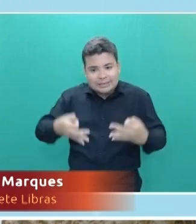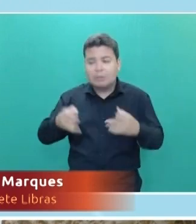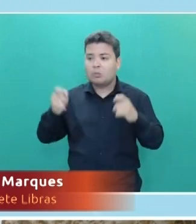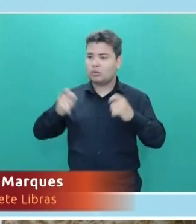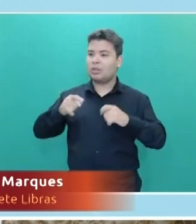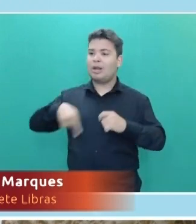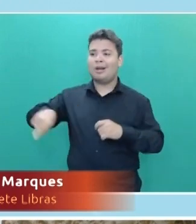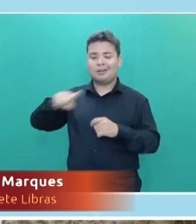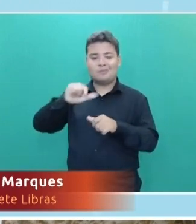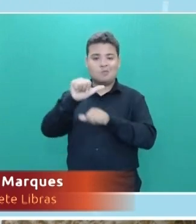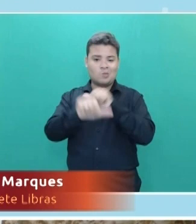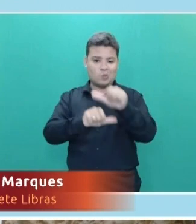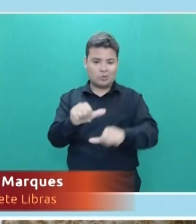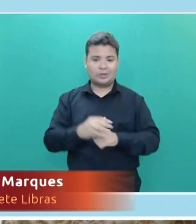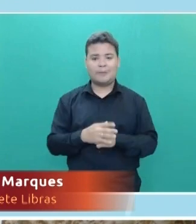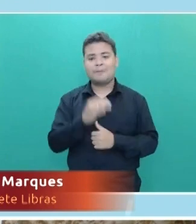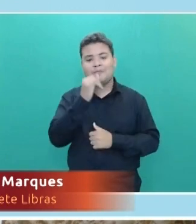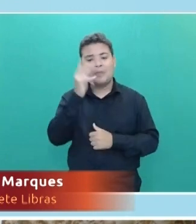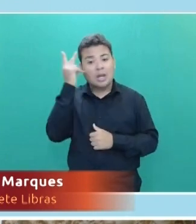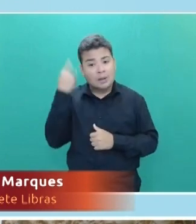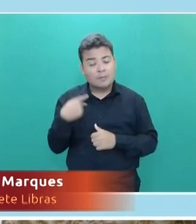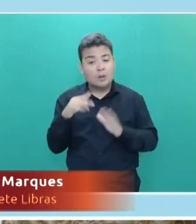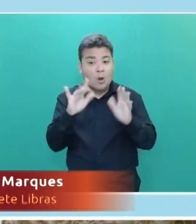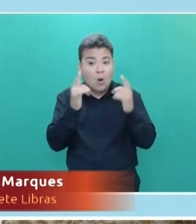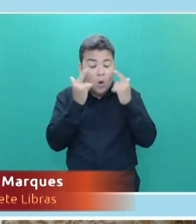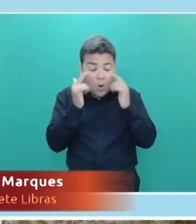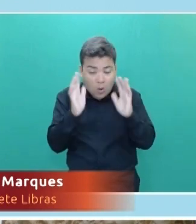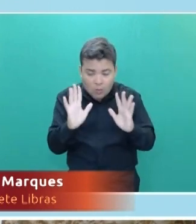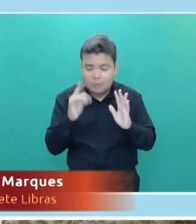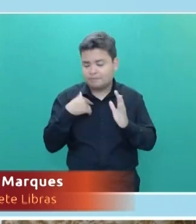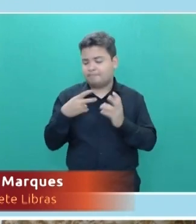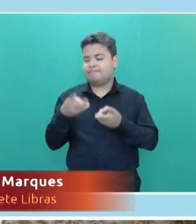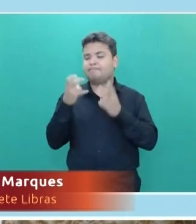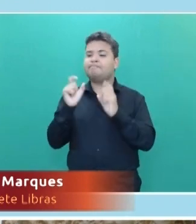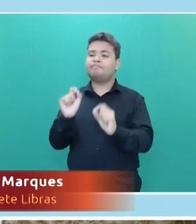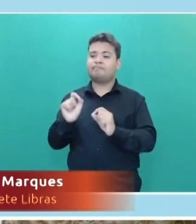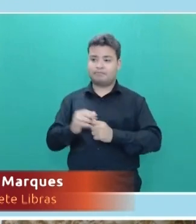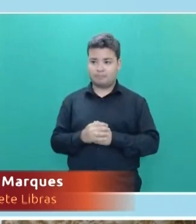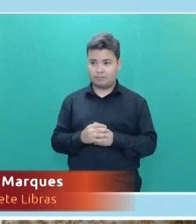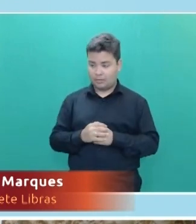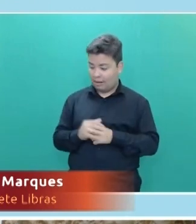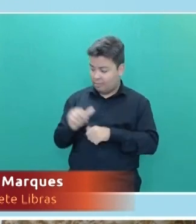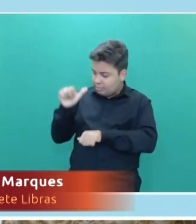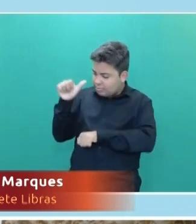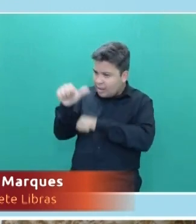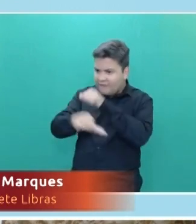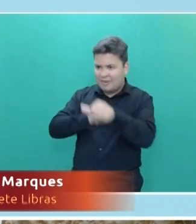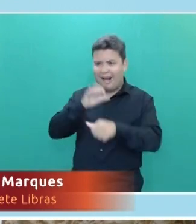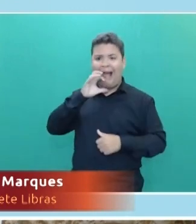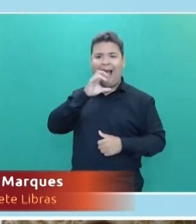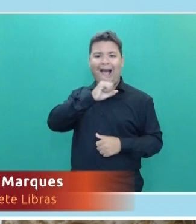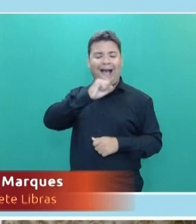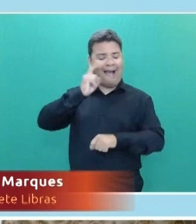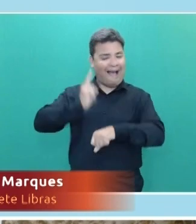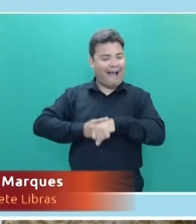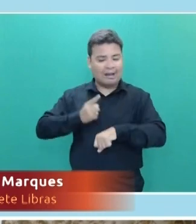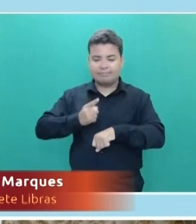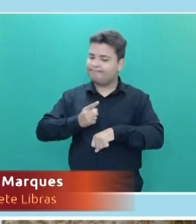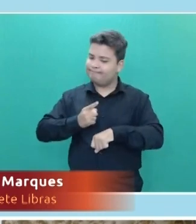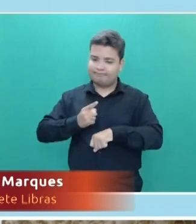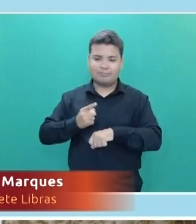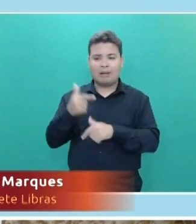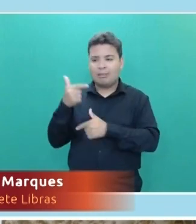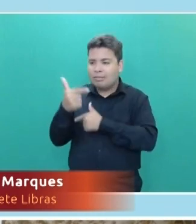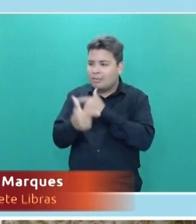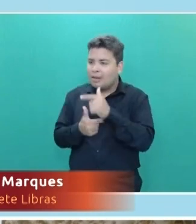Camila, eu cheguei à conclusão que a transformação, ela é um trabalho de formiguinha. Não adianta só a gente depender do Estado,